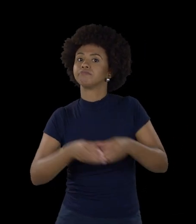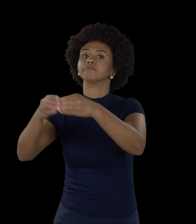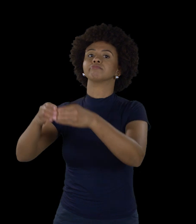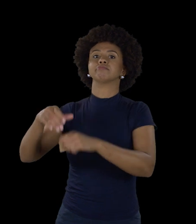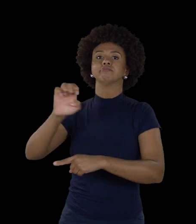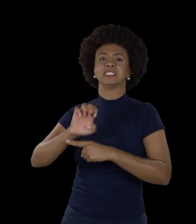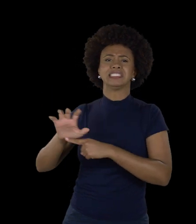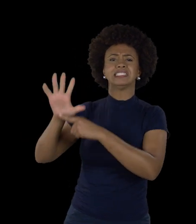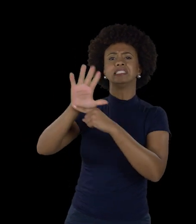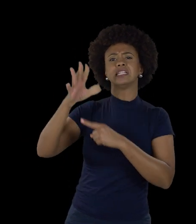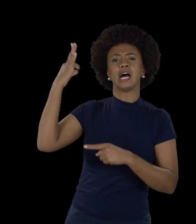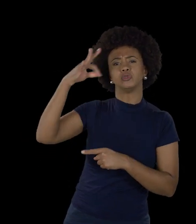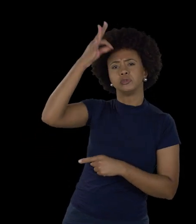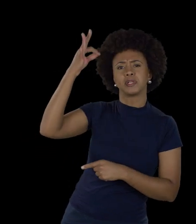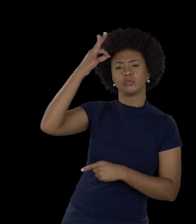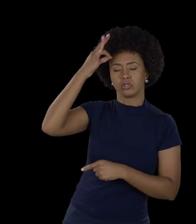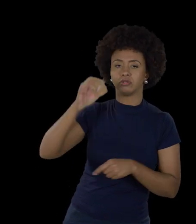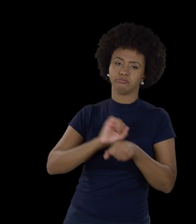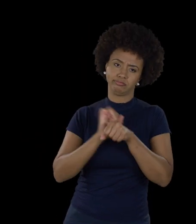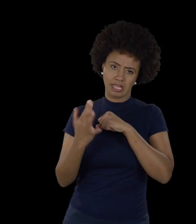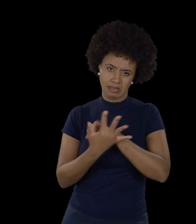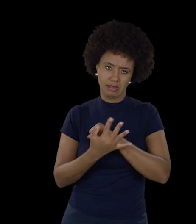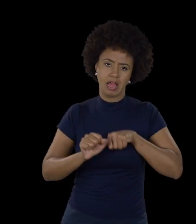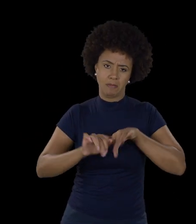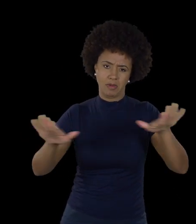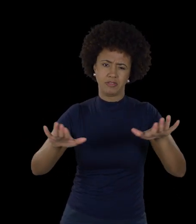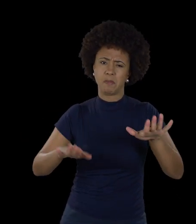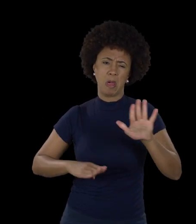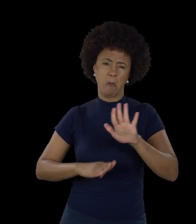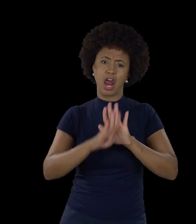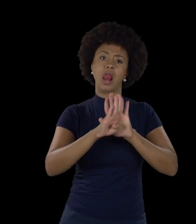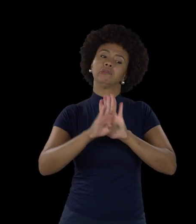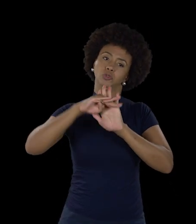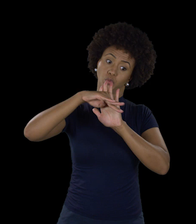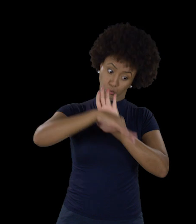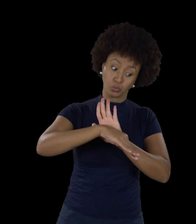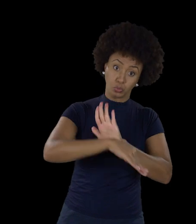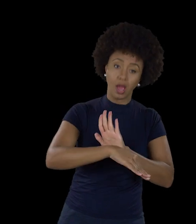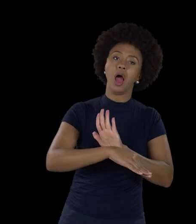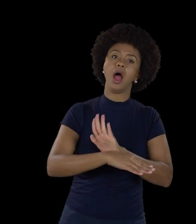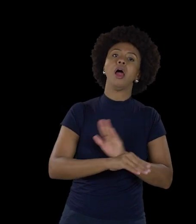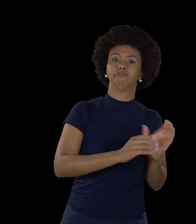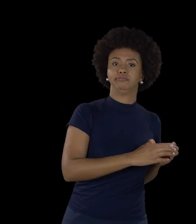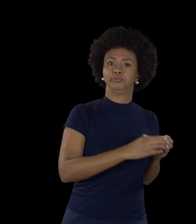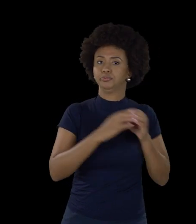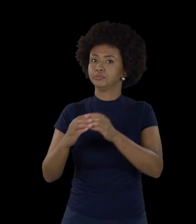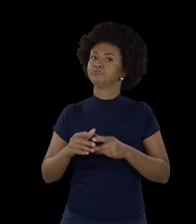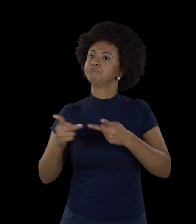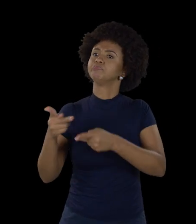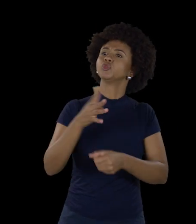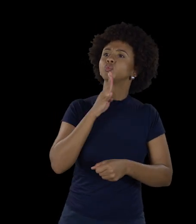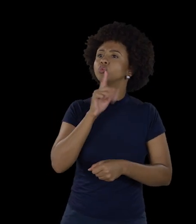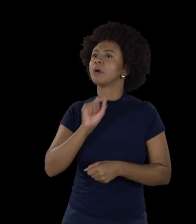o período de auge da pandemia. Eles visitaram as reservas que compuseram a publicação